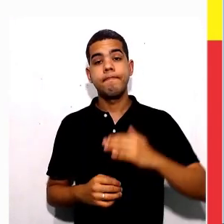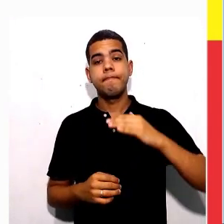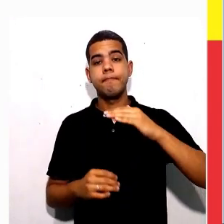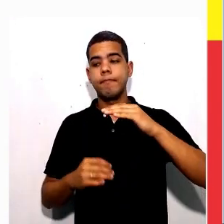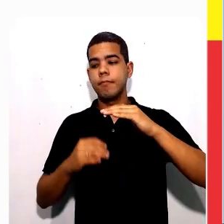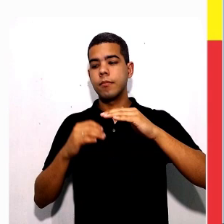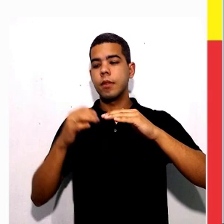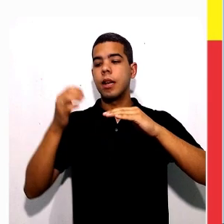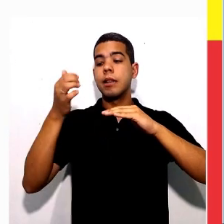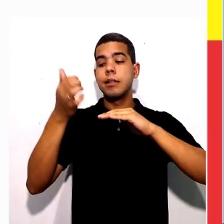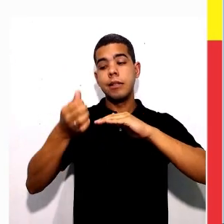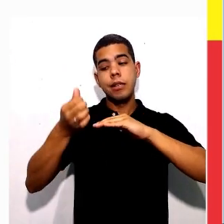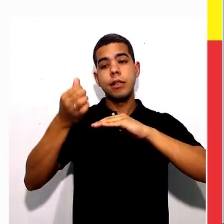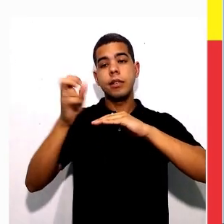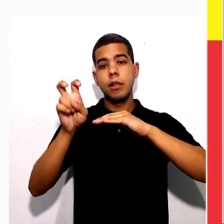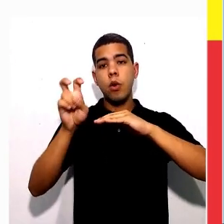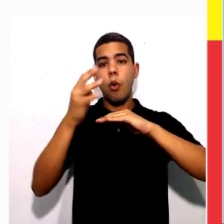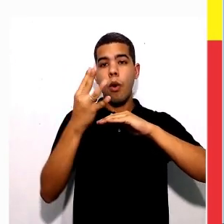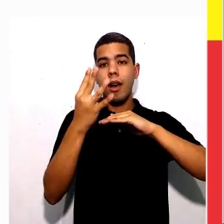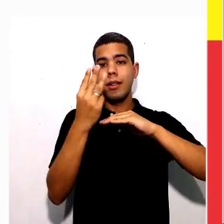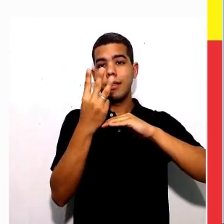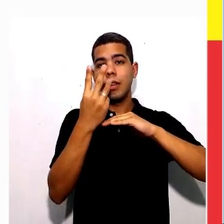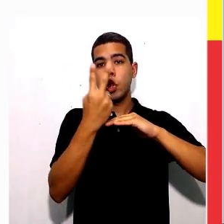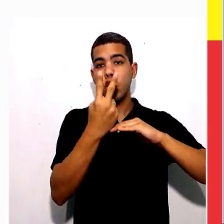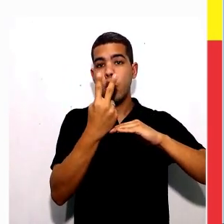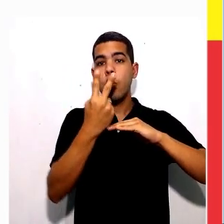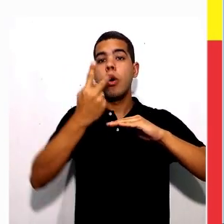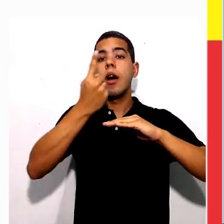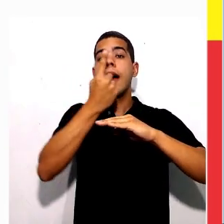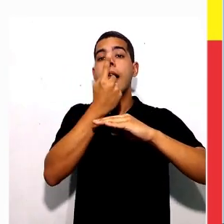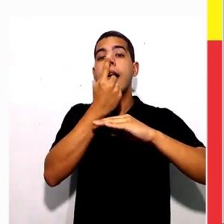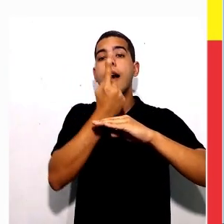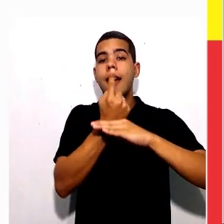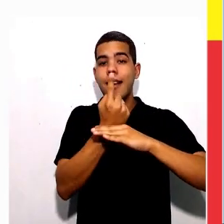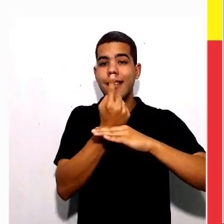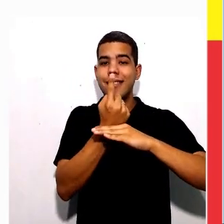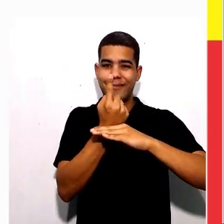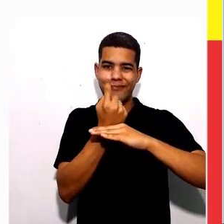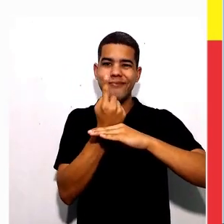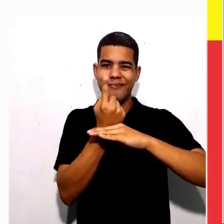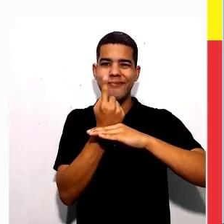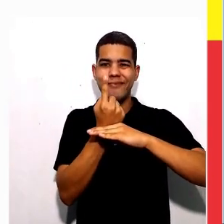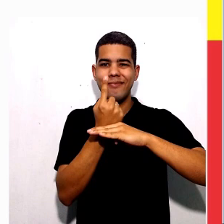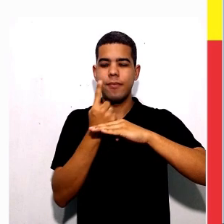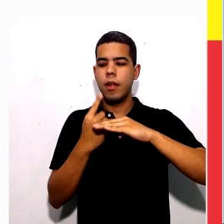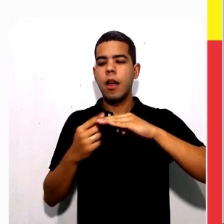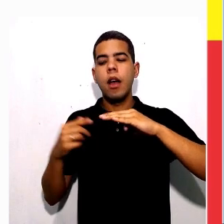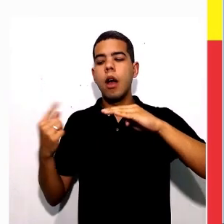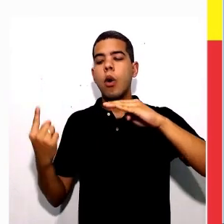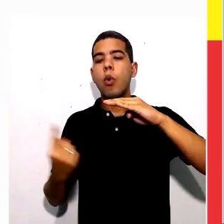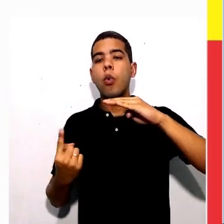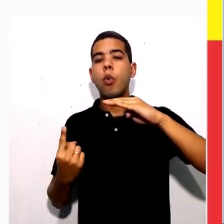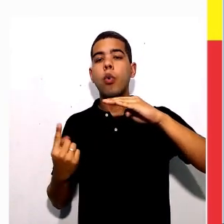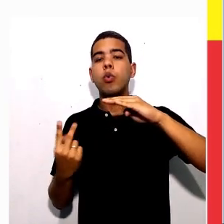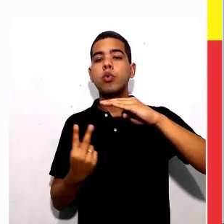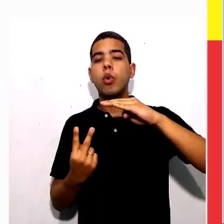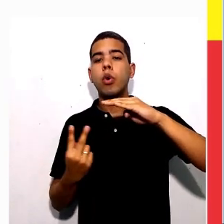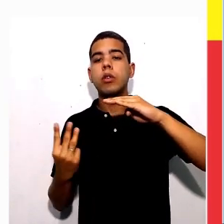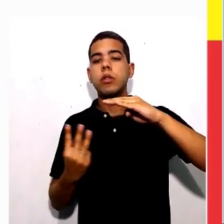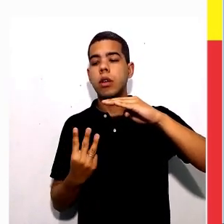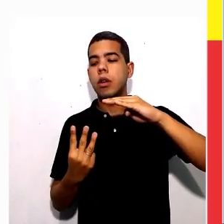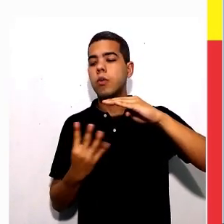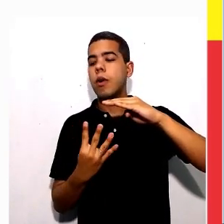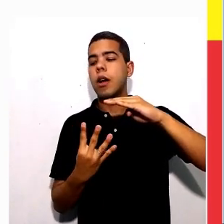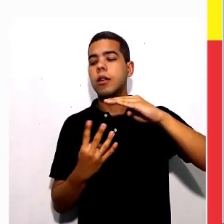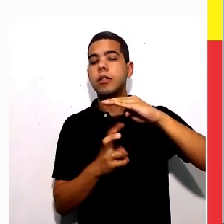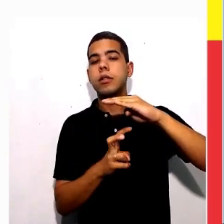depois, 6, 5, 4, 3, 2, a gente sabe o anterior, o próximo será 1. E a gente sabe o anterior,